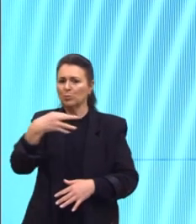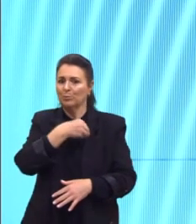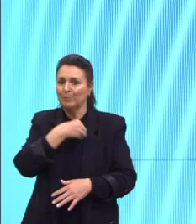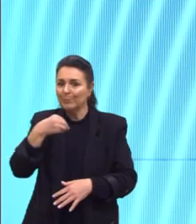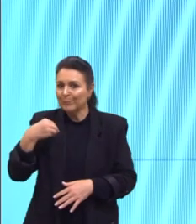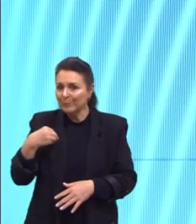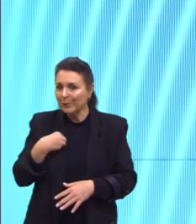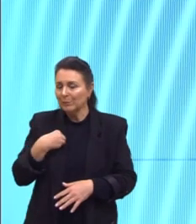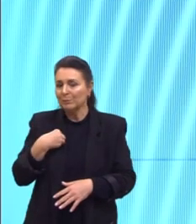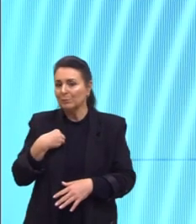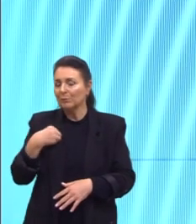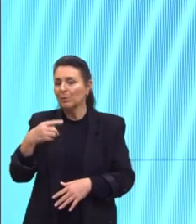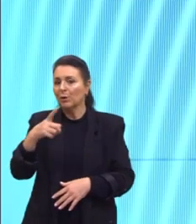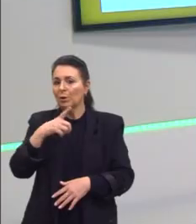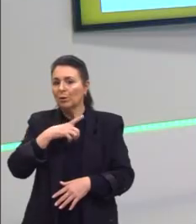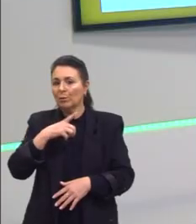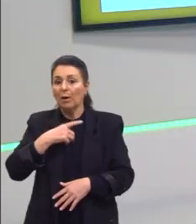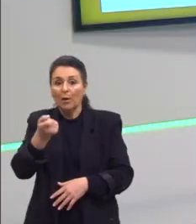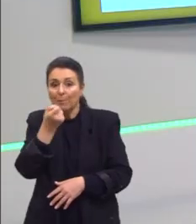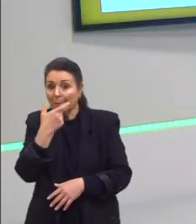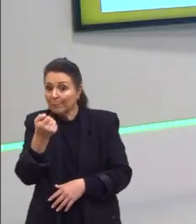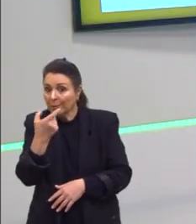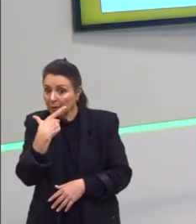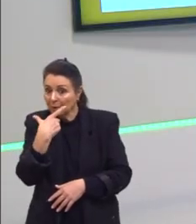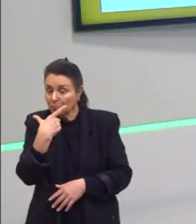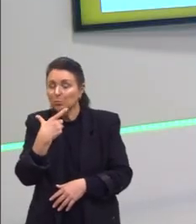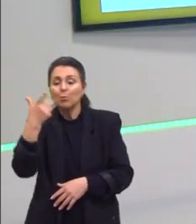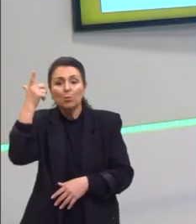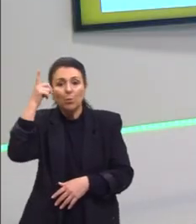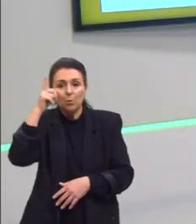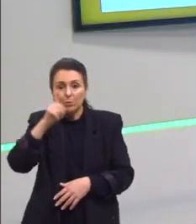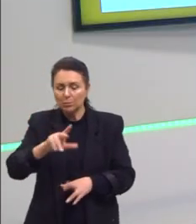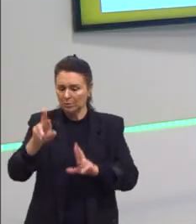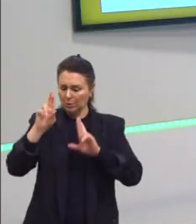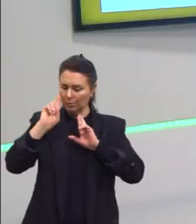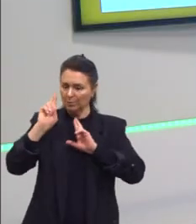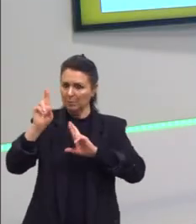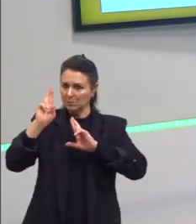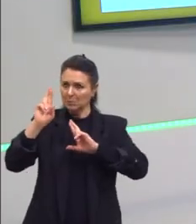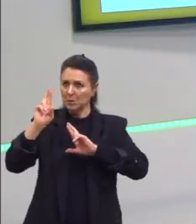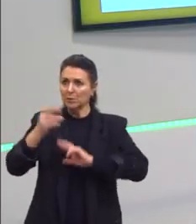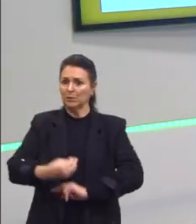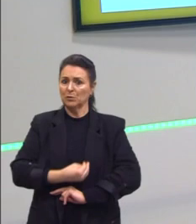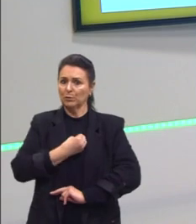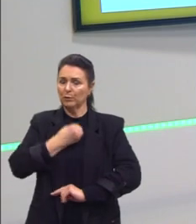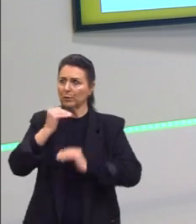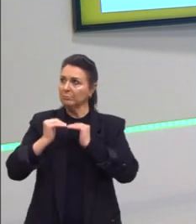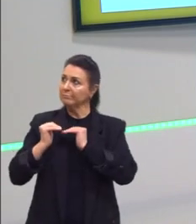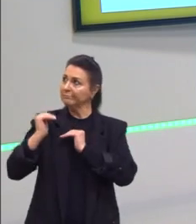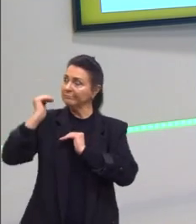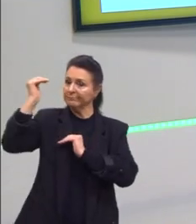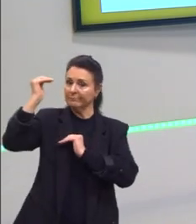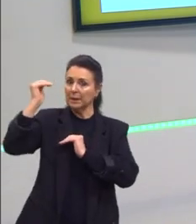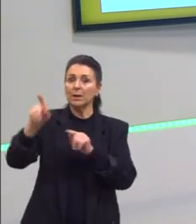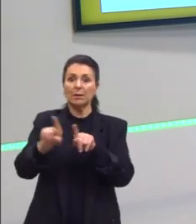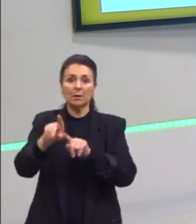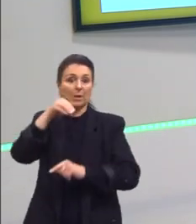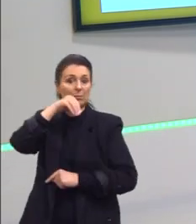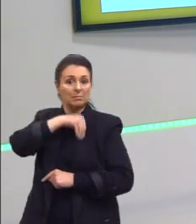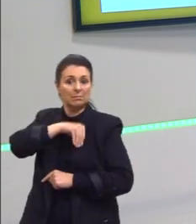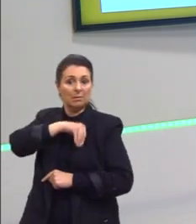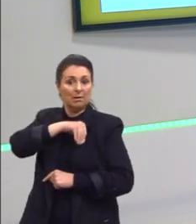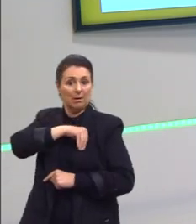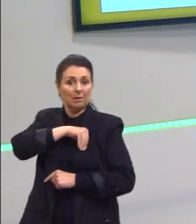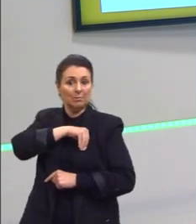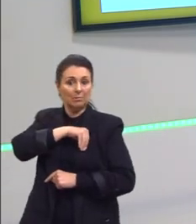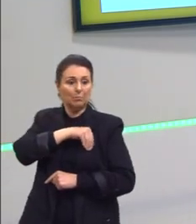eu ter acesso a medicamentos né então eu consigo ter uma expectativa de vida mais alta EA renda né que a sua renda